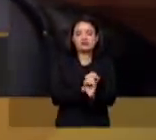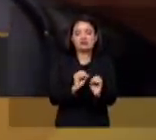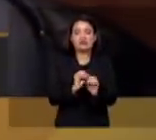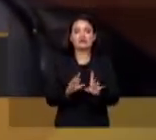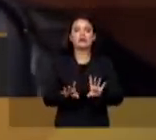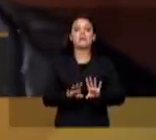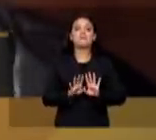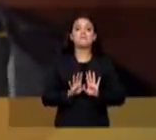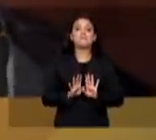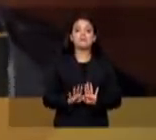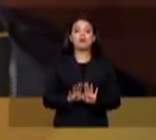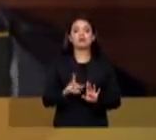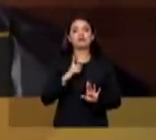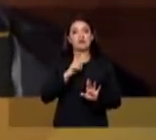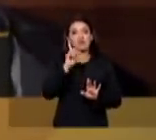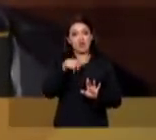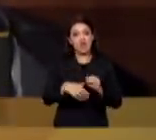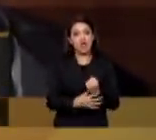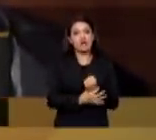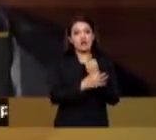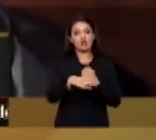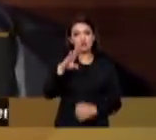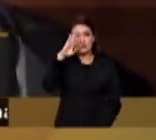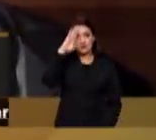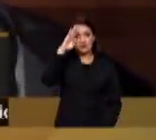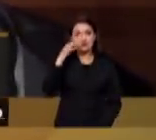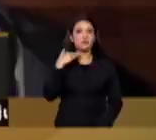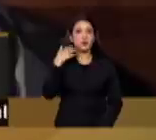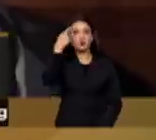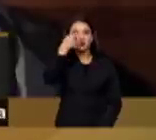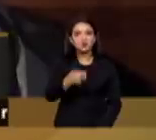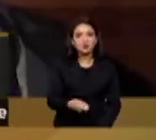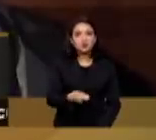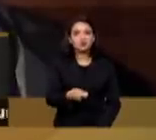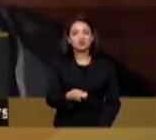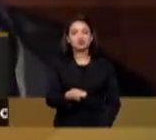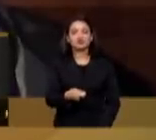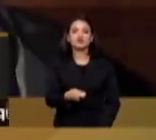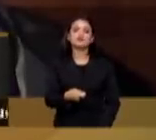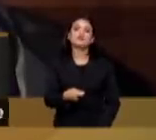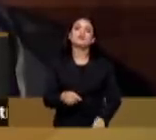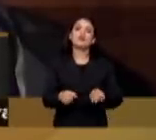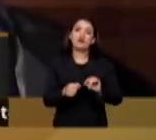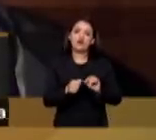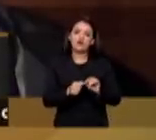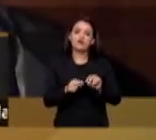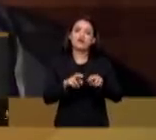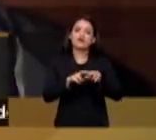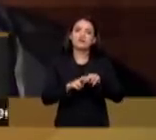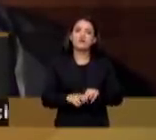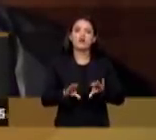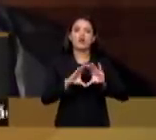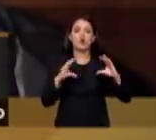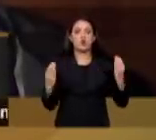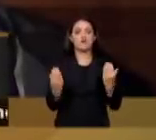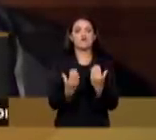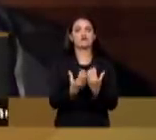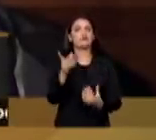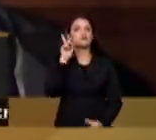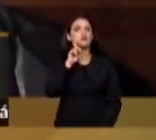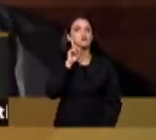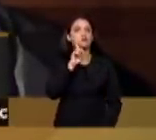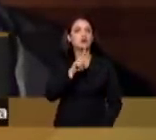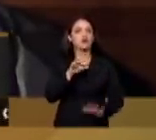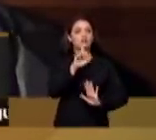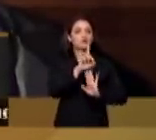o núcleo da garantia do juiz natural, é explicitada pela Convenção Americana sobre Direitos